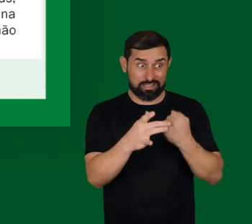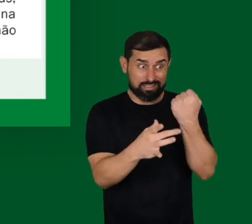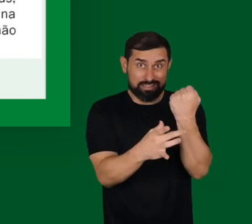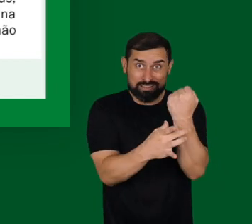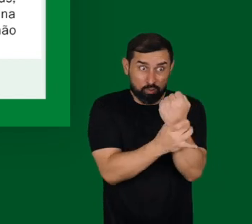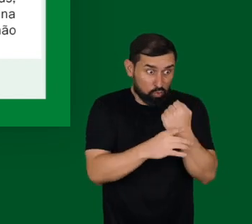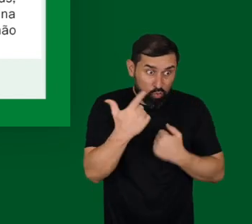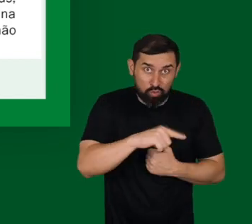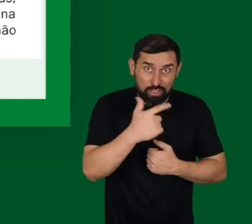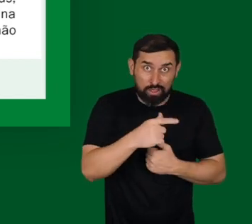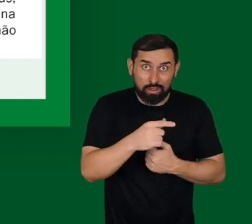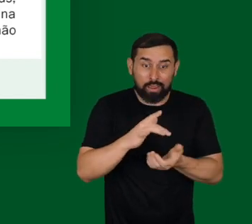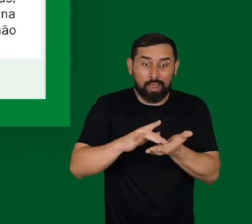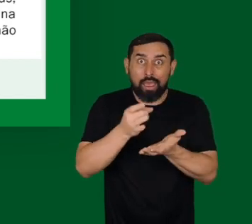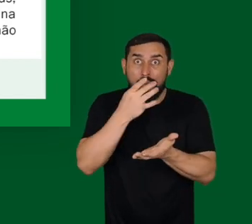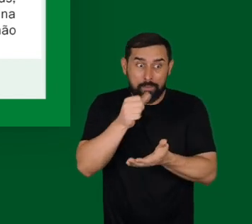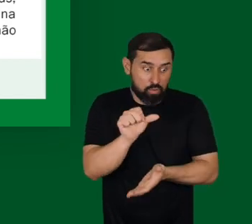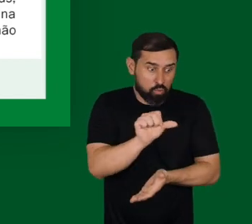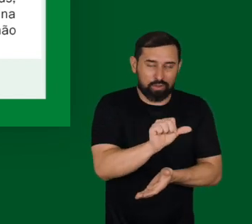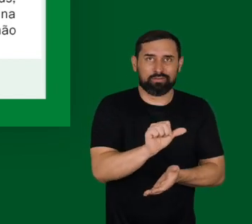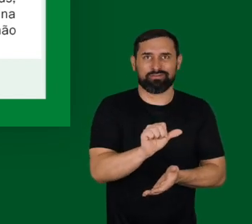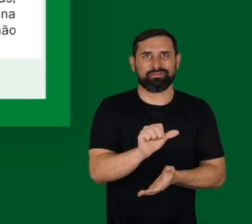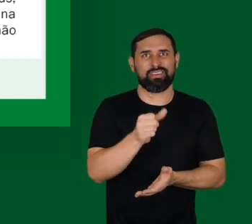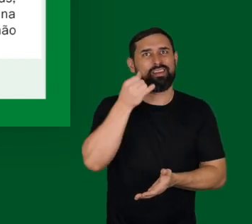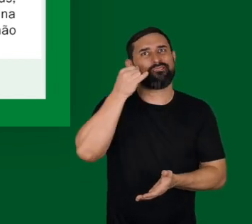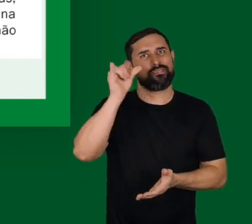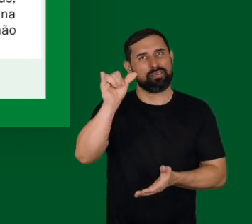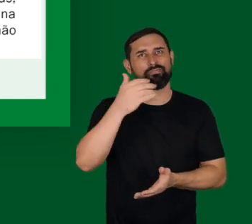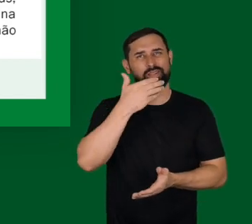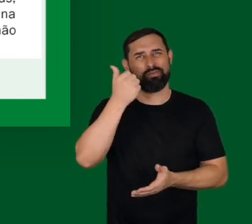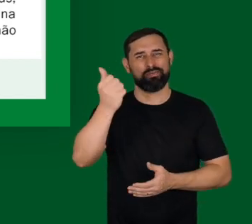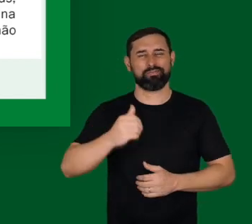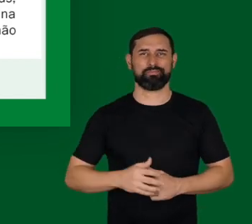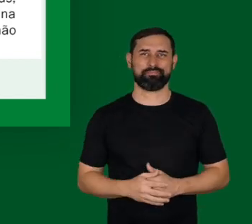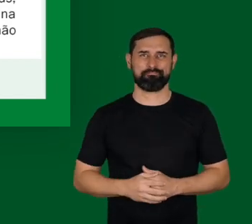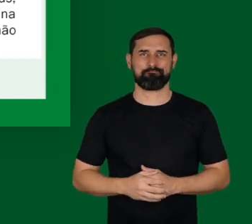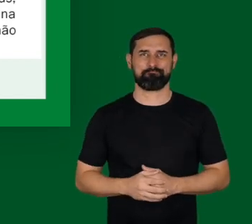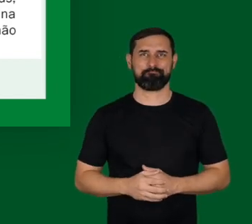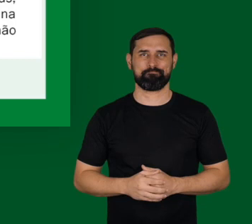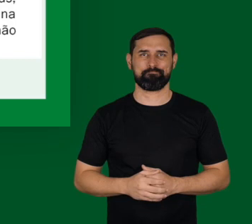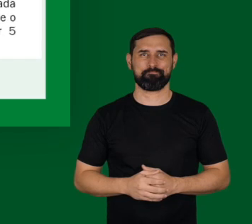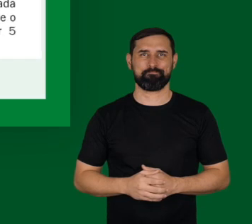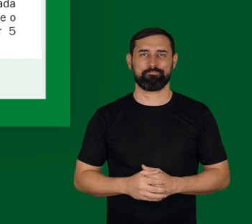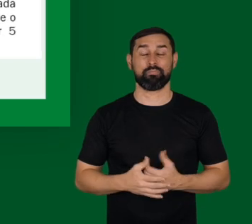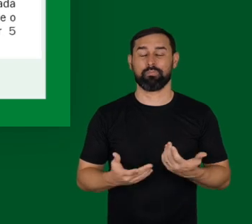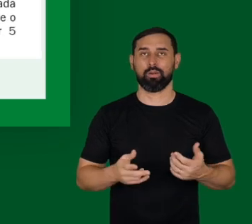líquidos e, se ela não tiver segurança, não oferecer nenhum medicamento pela boca, tá?